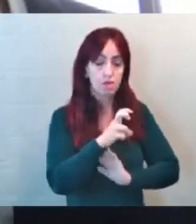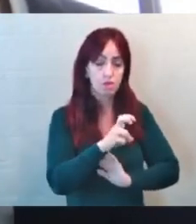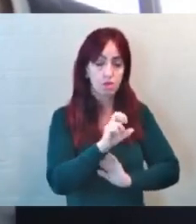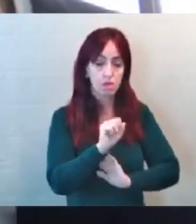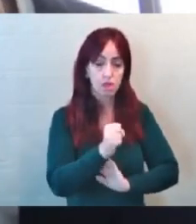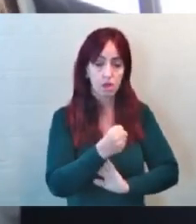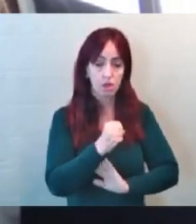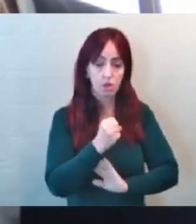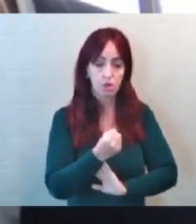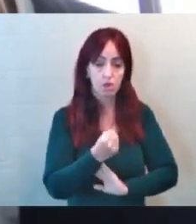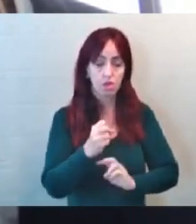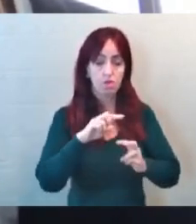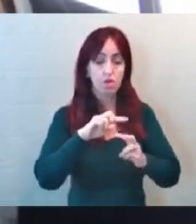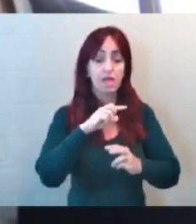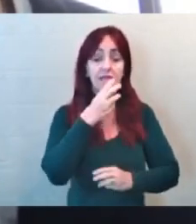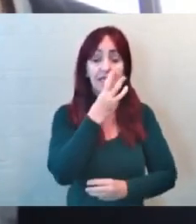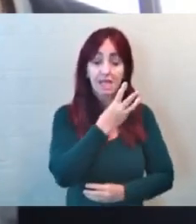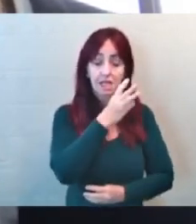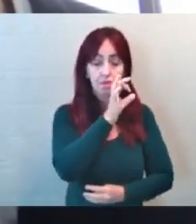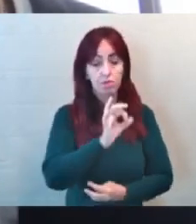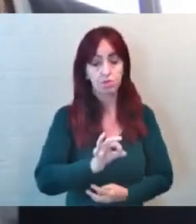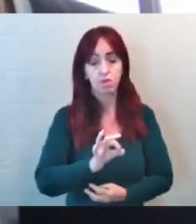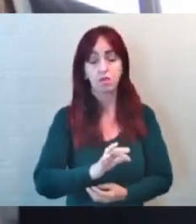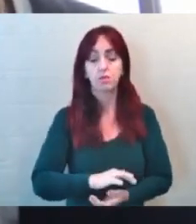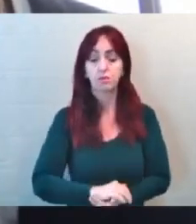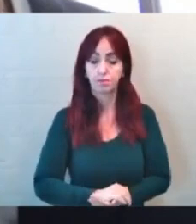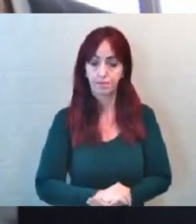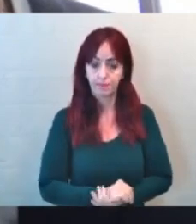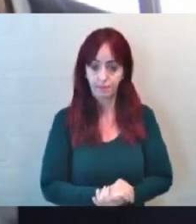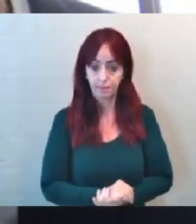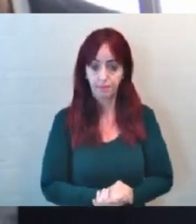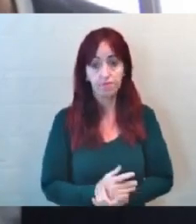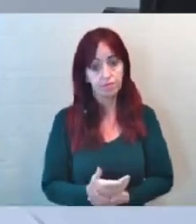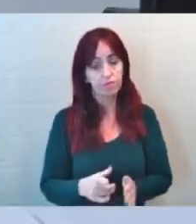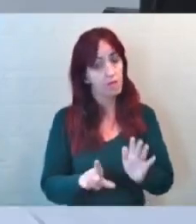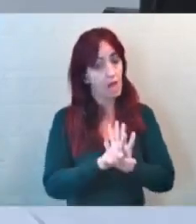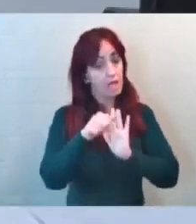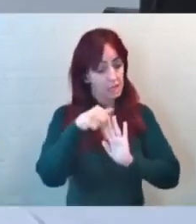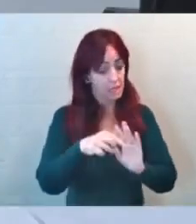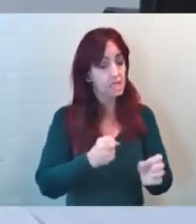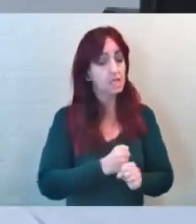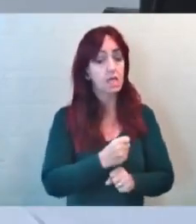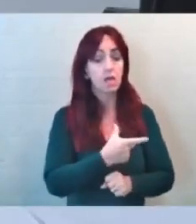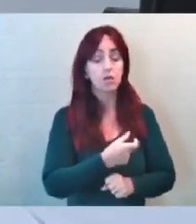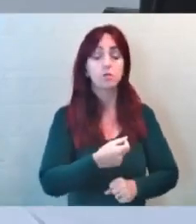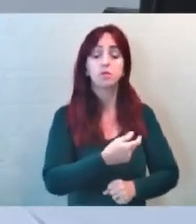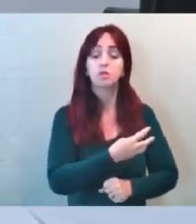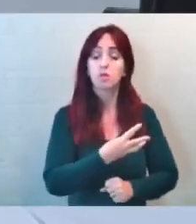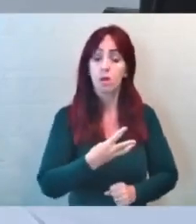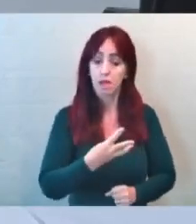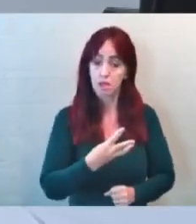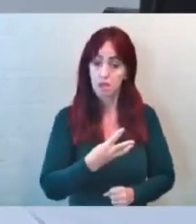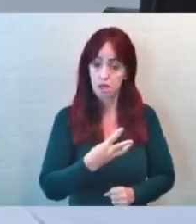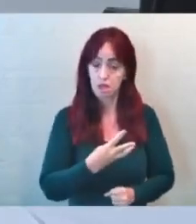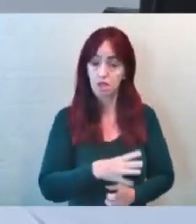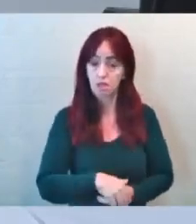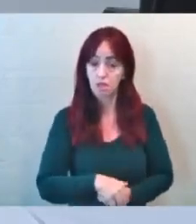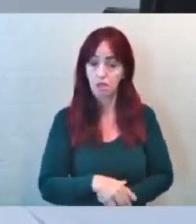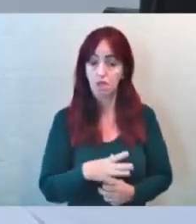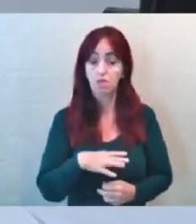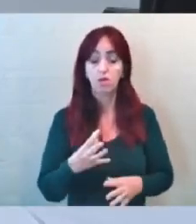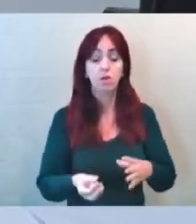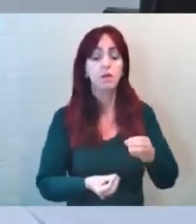11.458 em 3%. Isso, que é a lei desse ano. Então, tá. Exatamente. Então, o que está entrando no cálculo da quilometragem é só